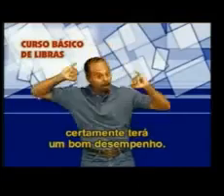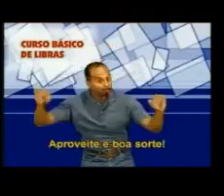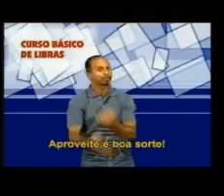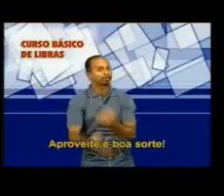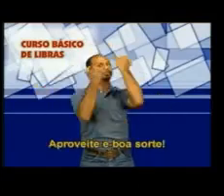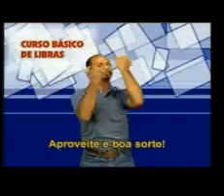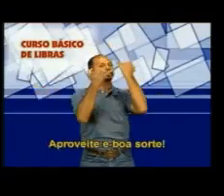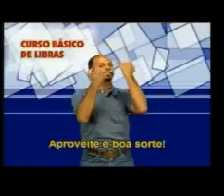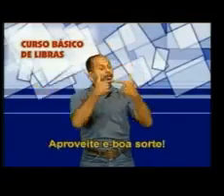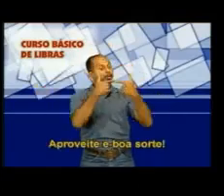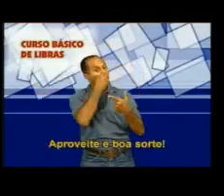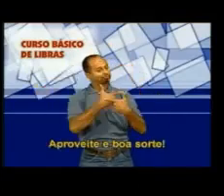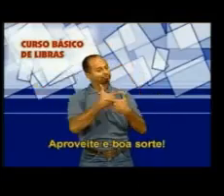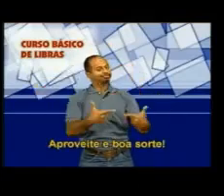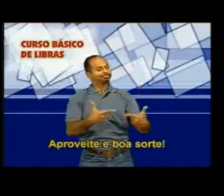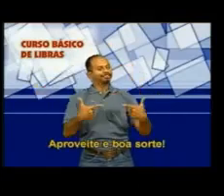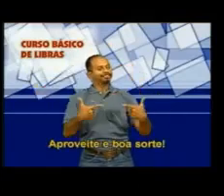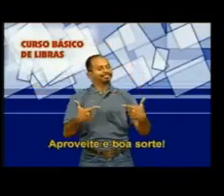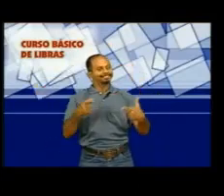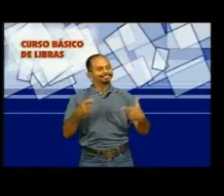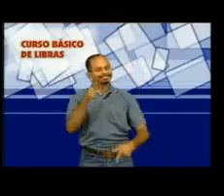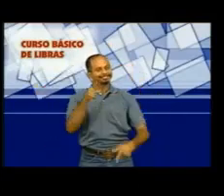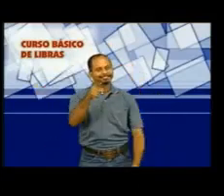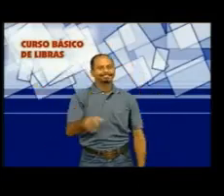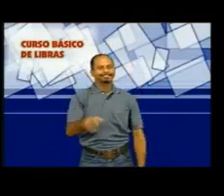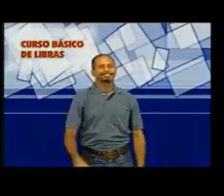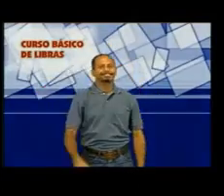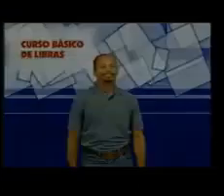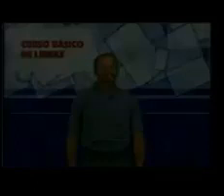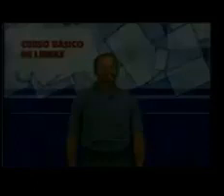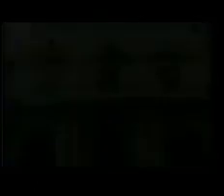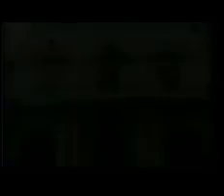desempenho. Aproveite e boa sorte.